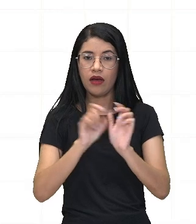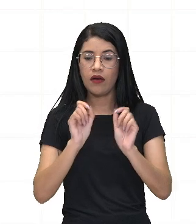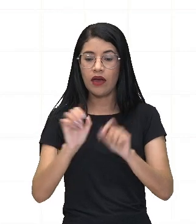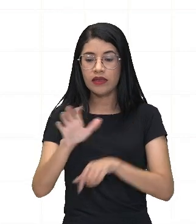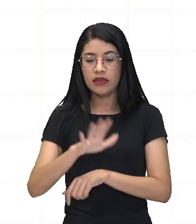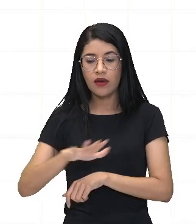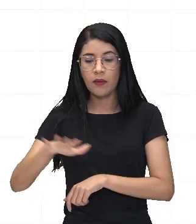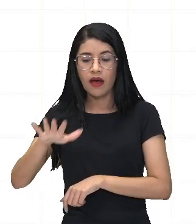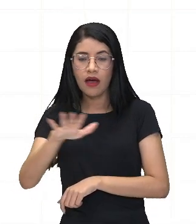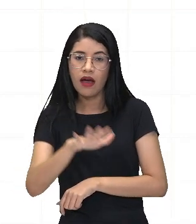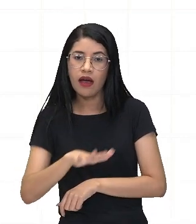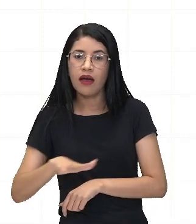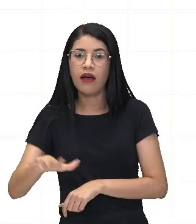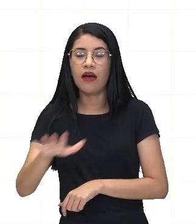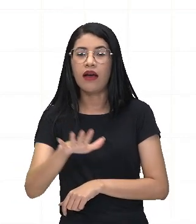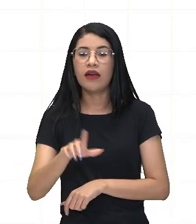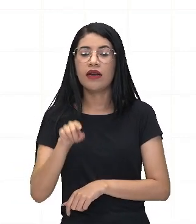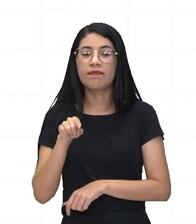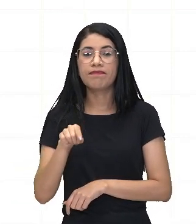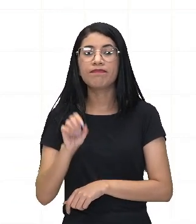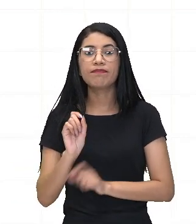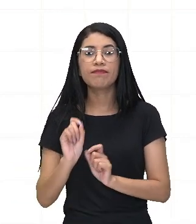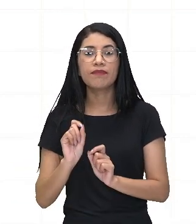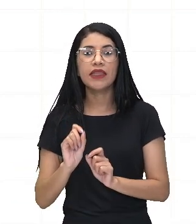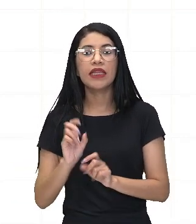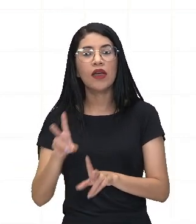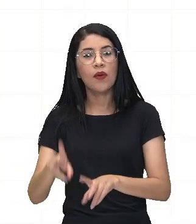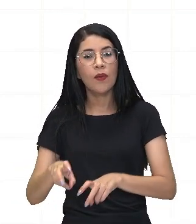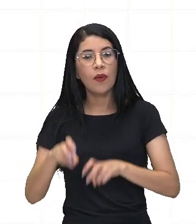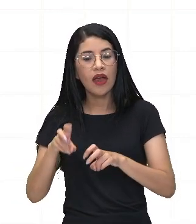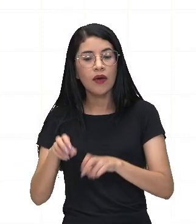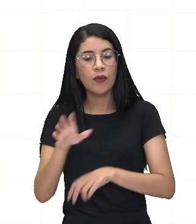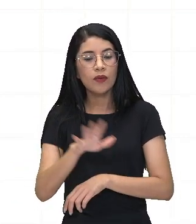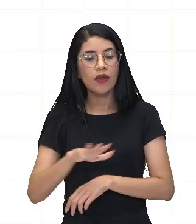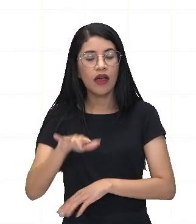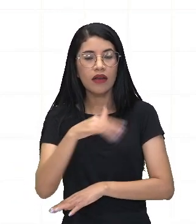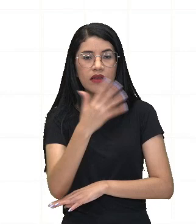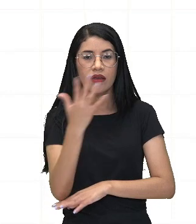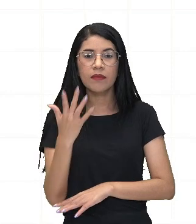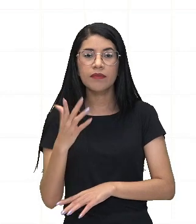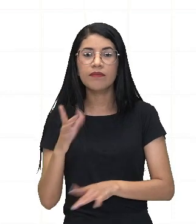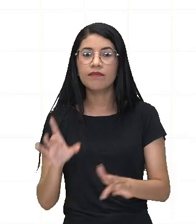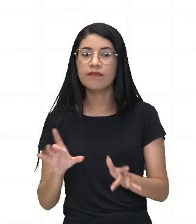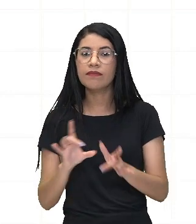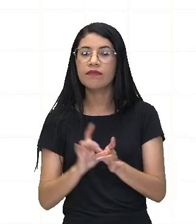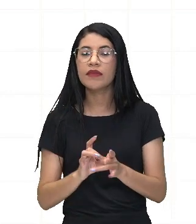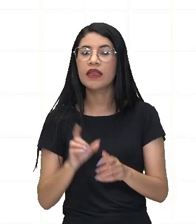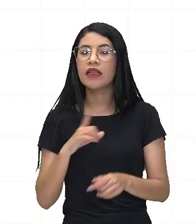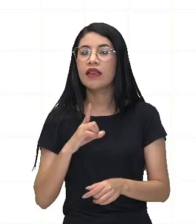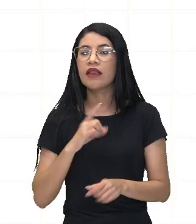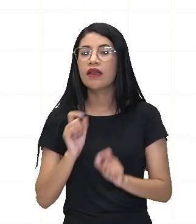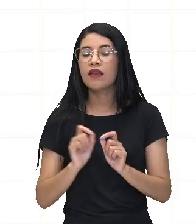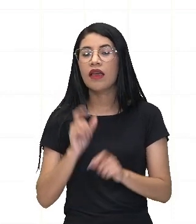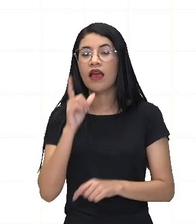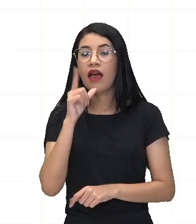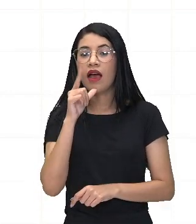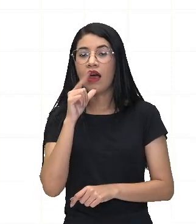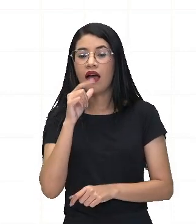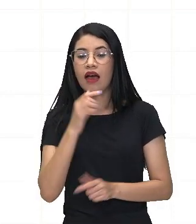espaços territoriais, né, e seus recursos ambientais. Então, vai incluir o quê? As